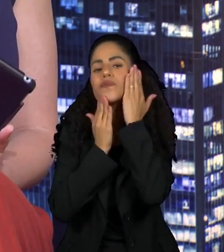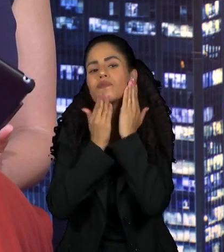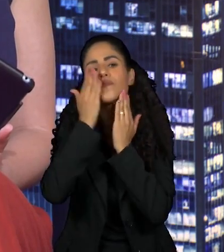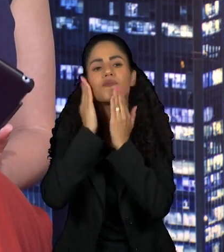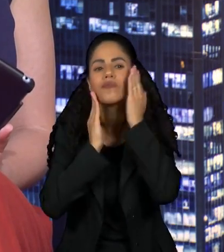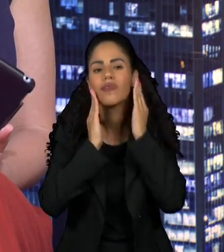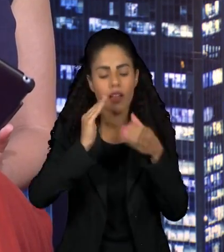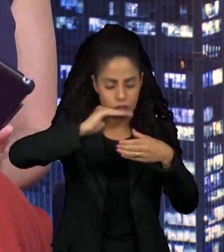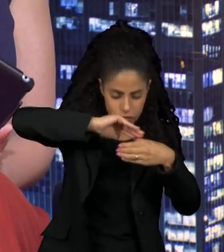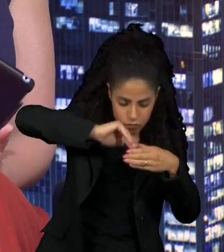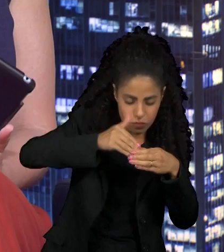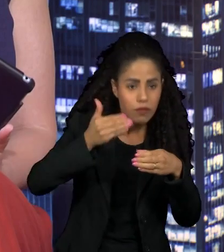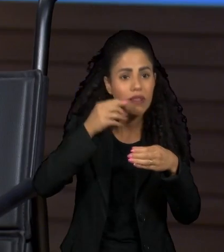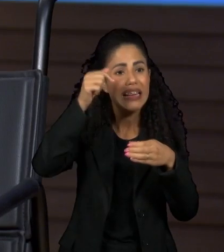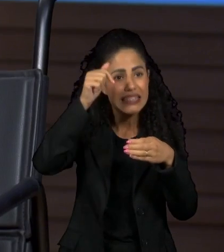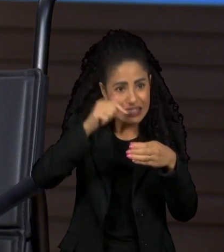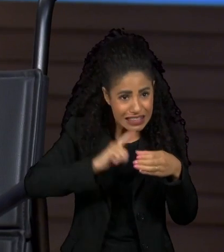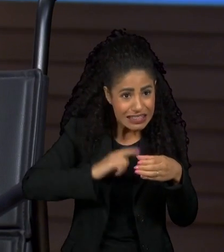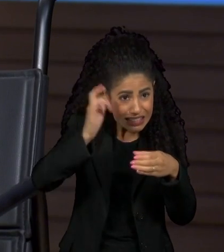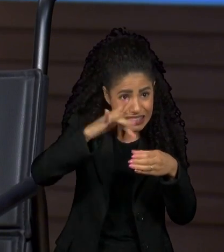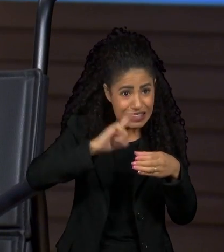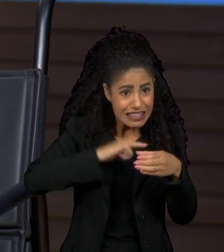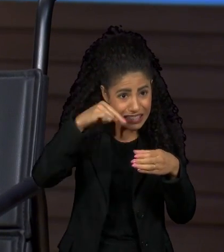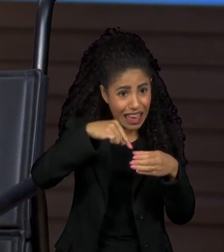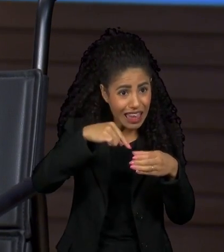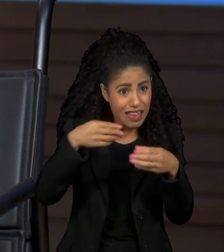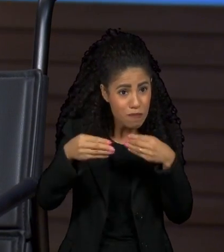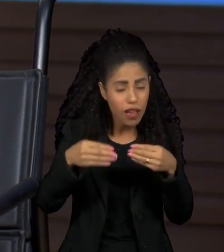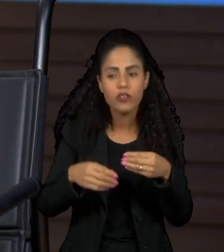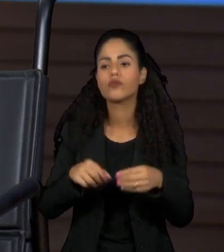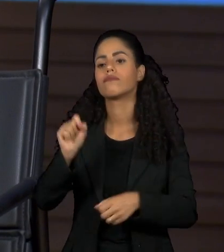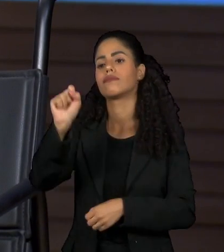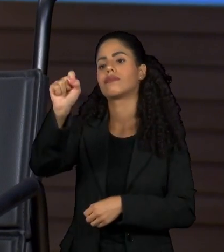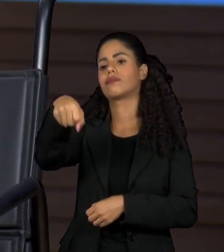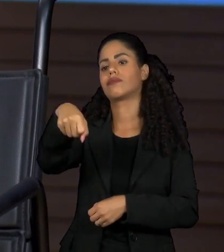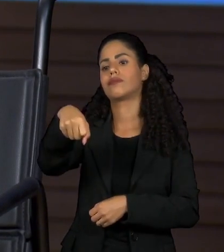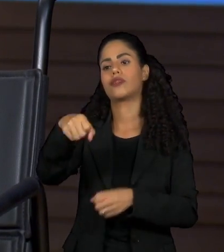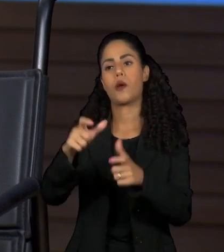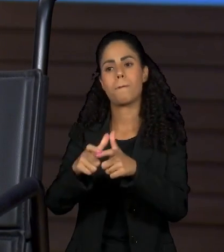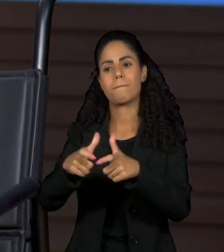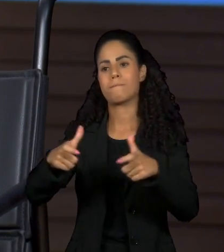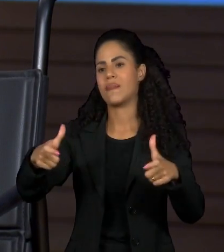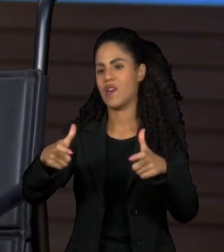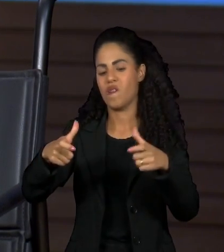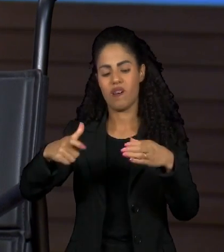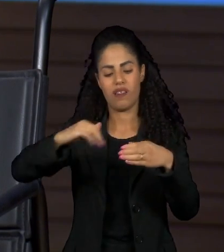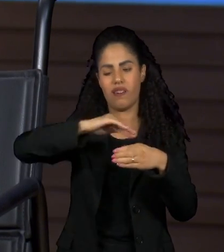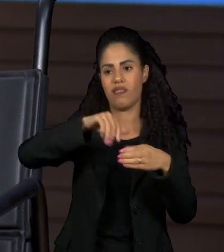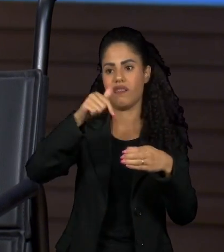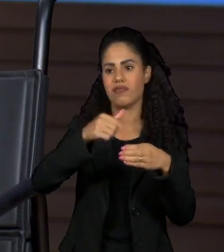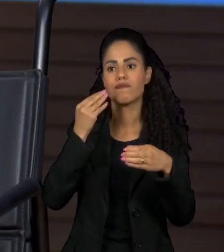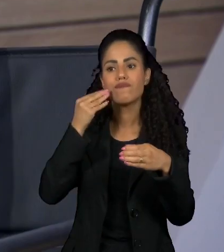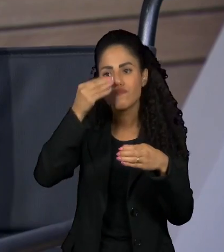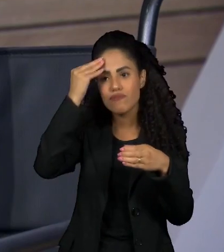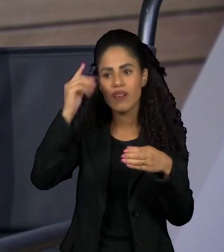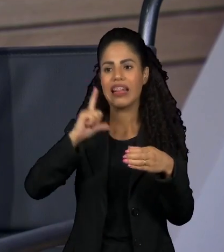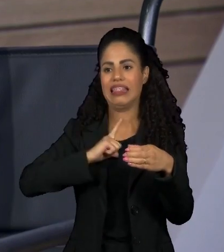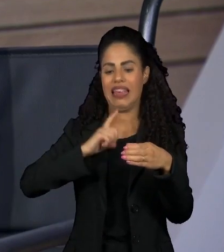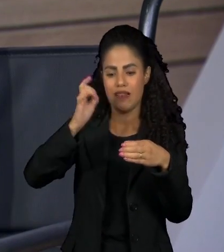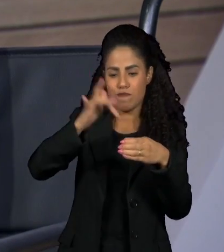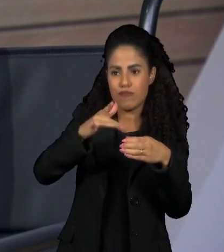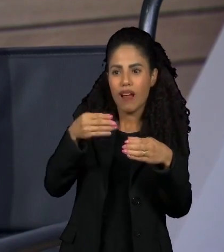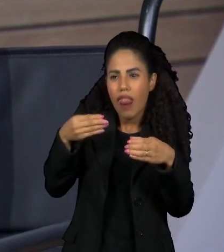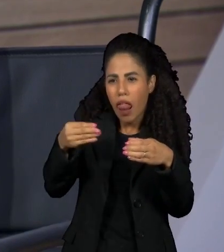tem... Sim, microplástico em sua composição. Boa parte desses produtos, eles são já feitos com aquele microplástico que a gente chama